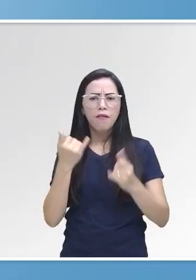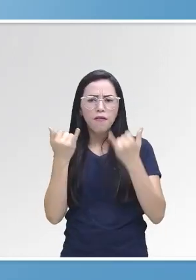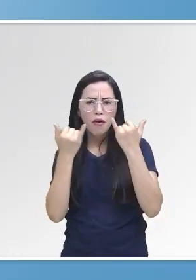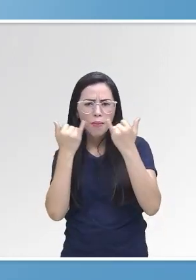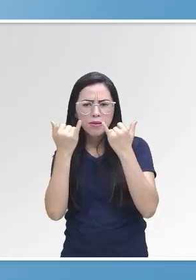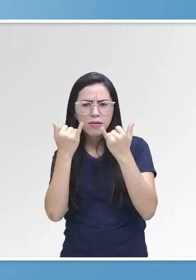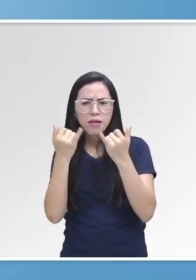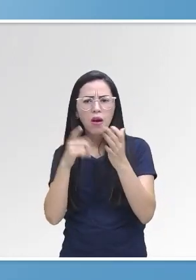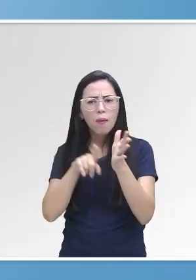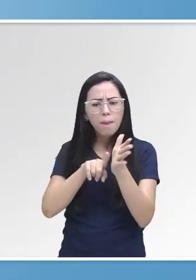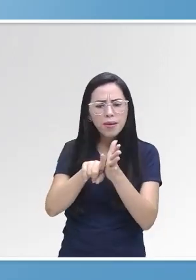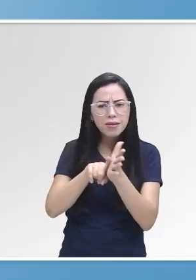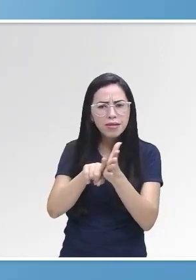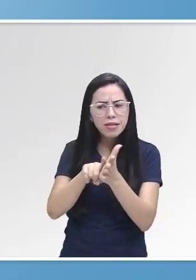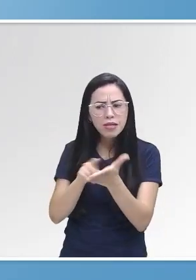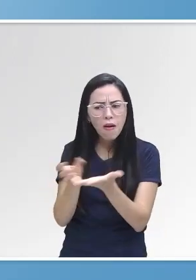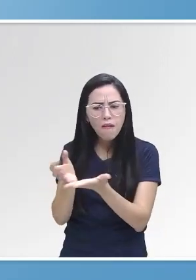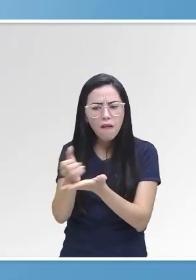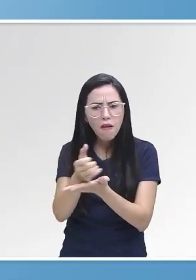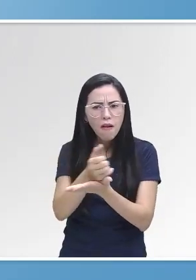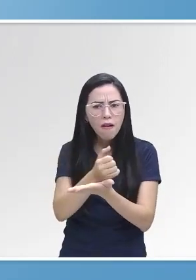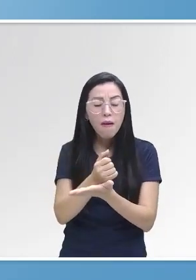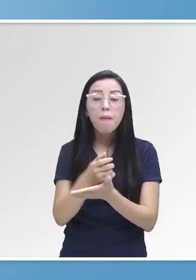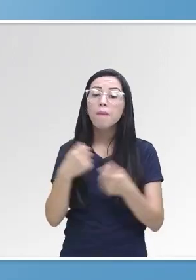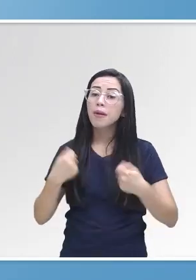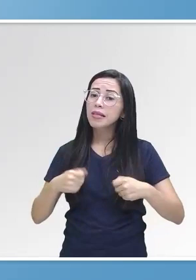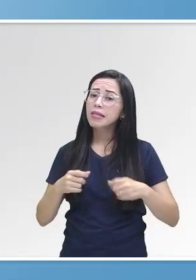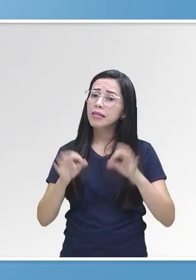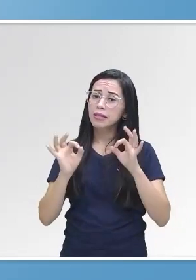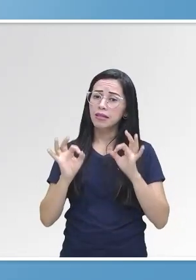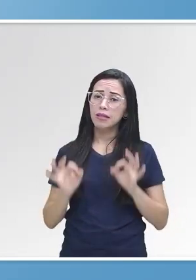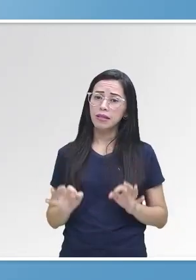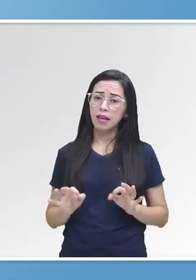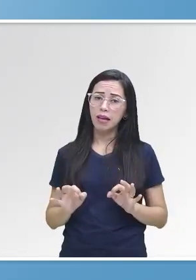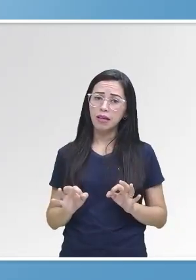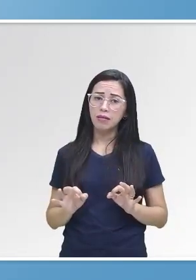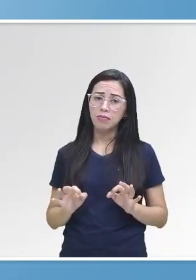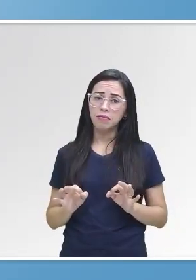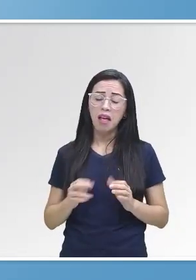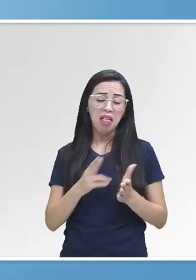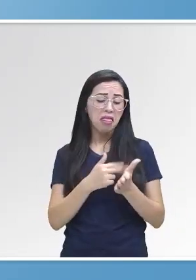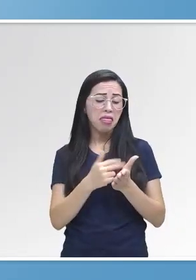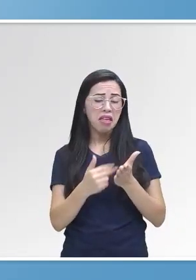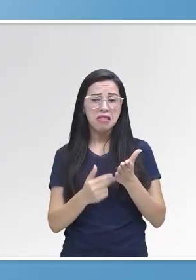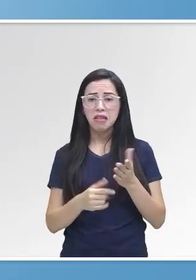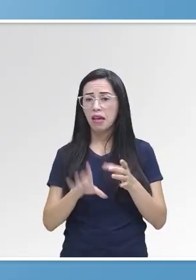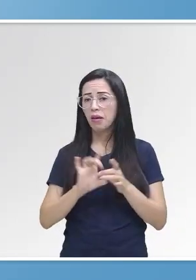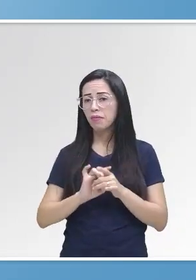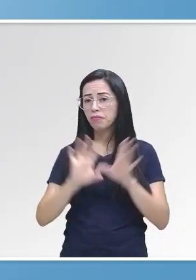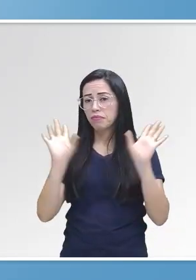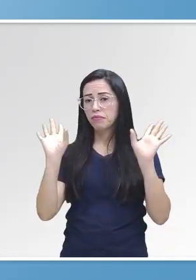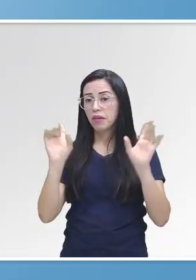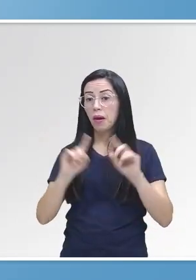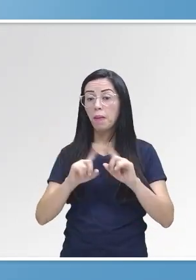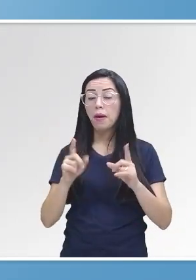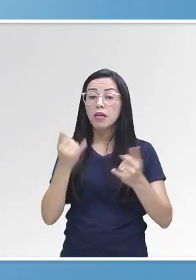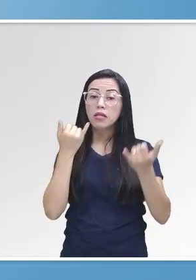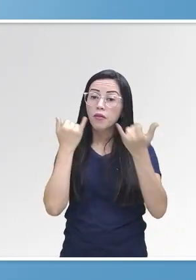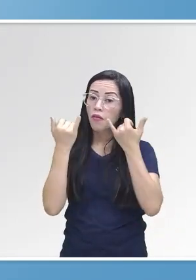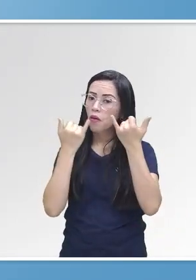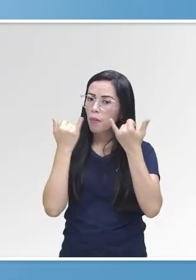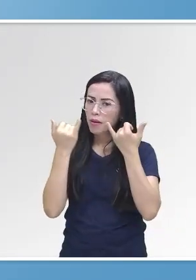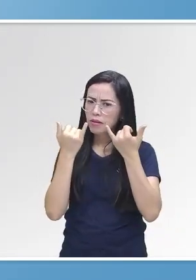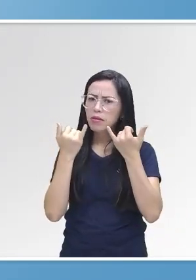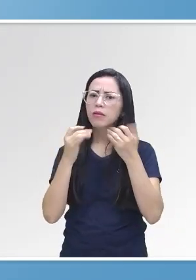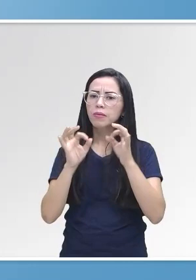tenho informação a quantidade tem que ser usar o desenho posso usar minha imaginação Mas a quantidade tem que sentar pode ser a